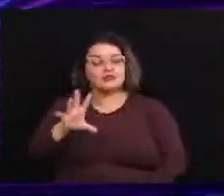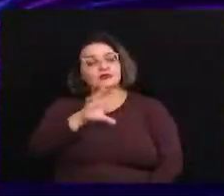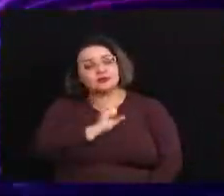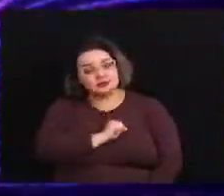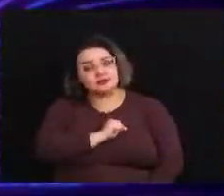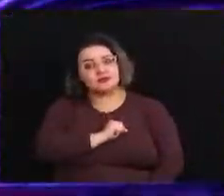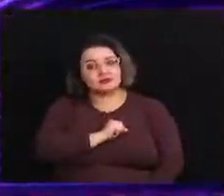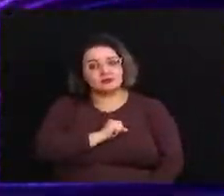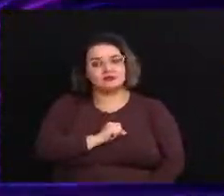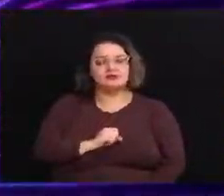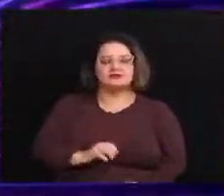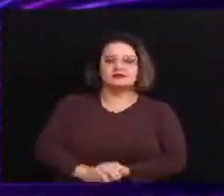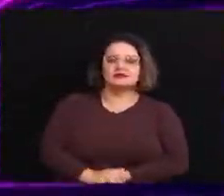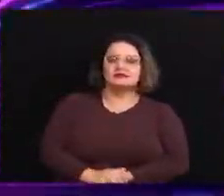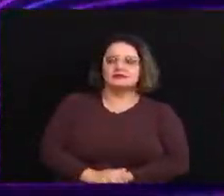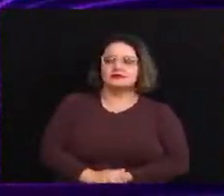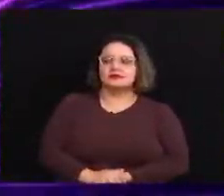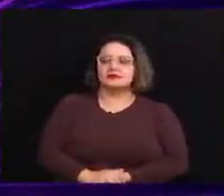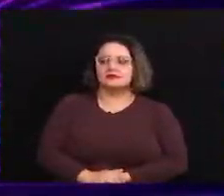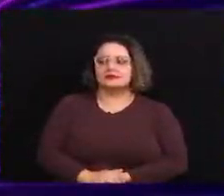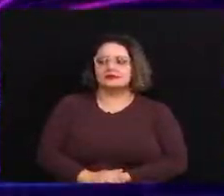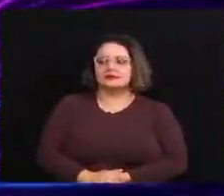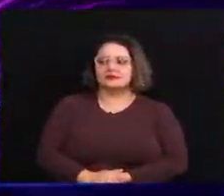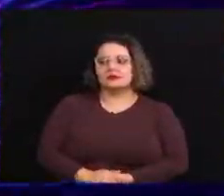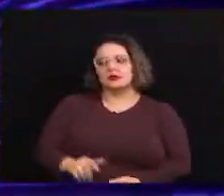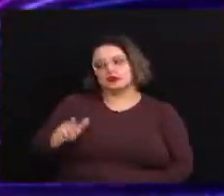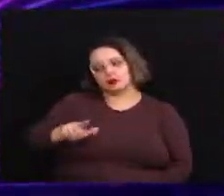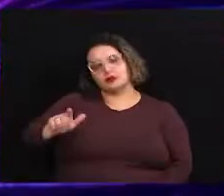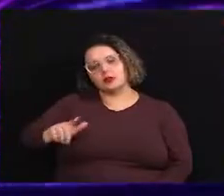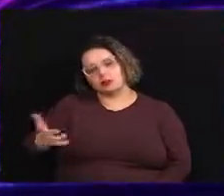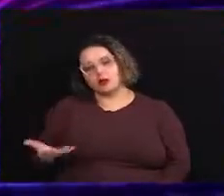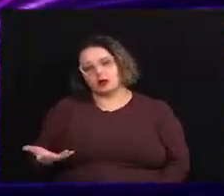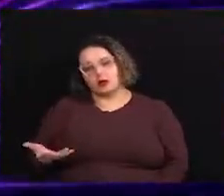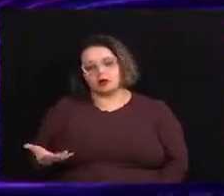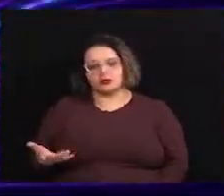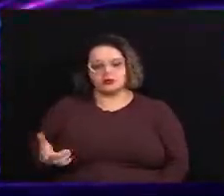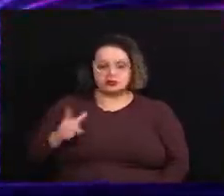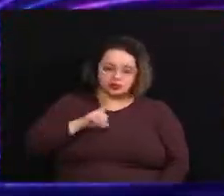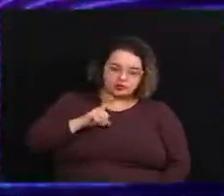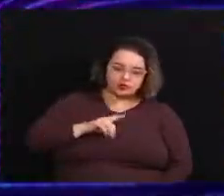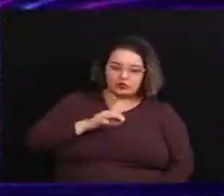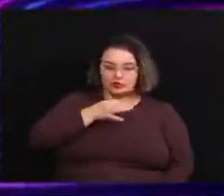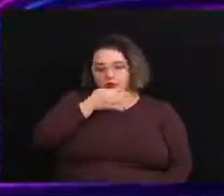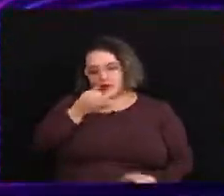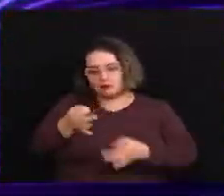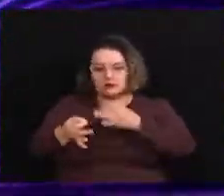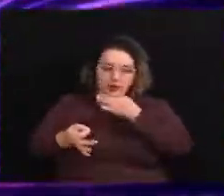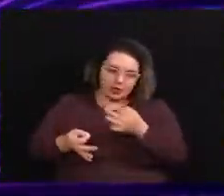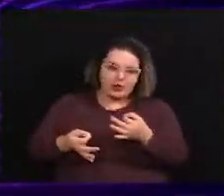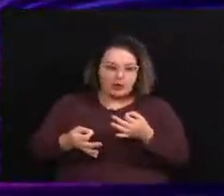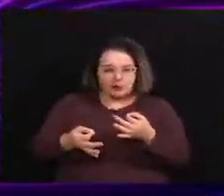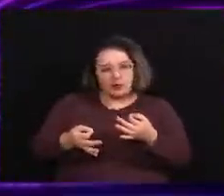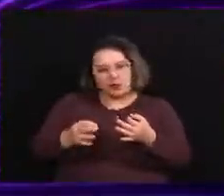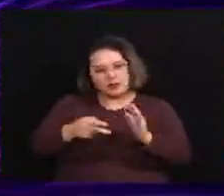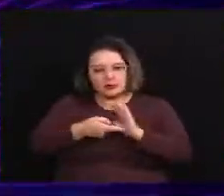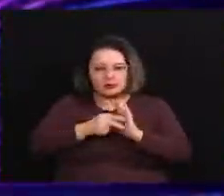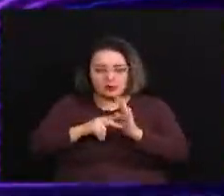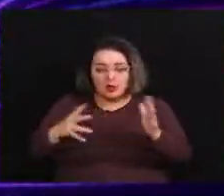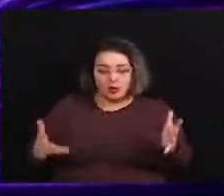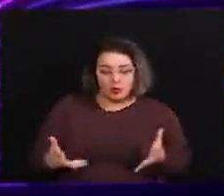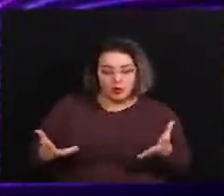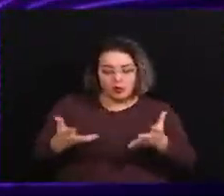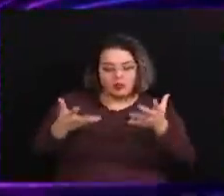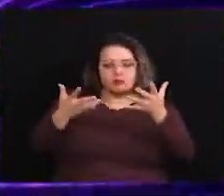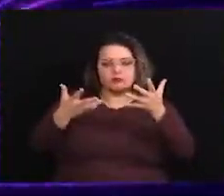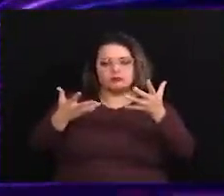gostaram. E, claro, eu tive algumas críticas, mas críticas no sentido construtivo,